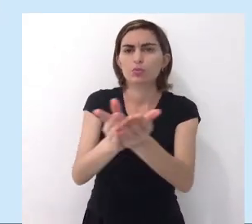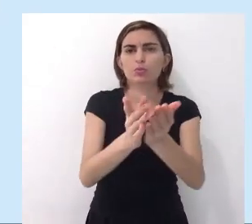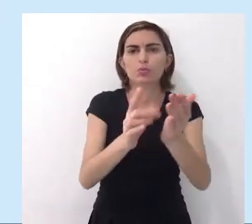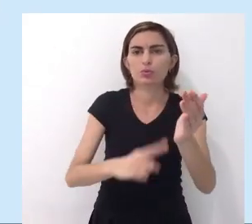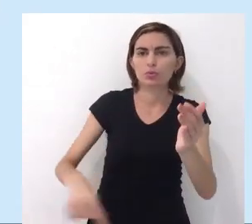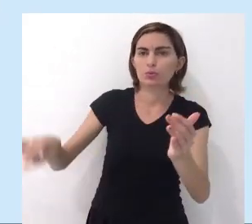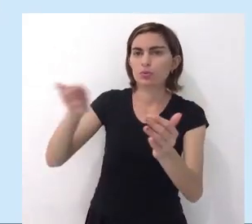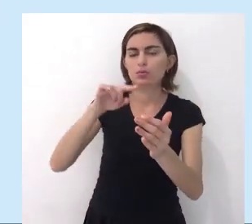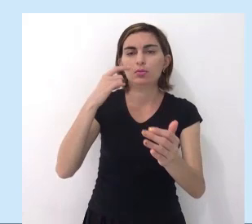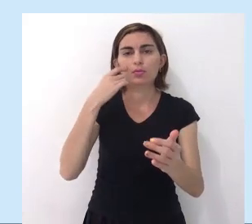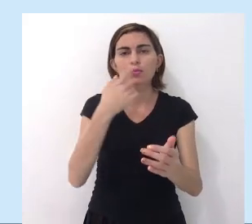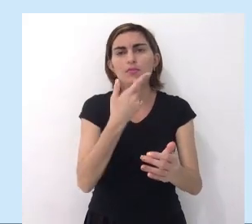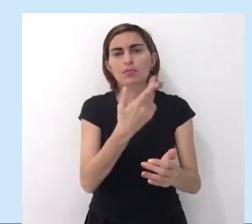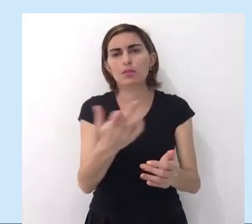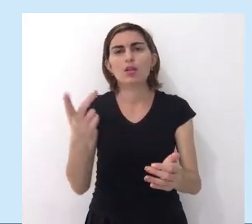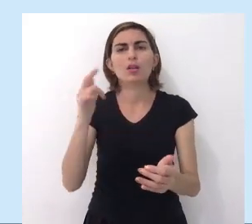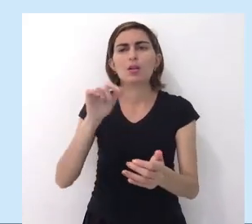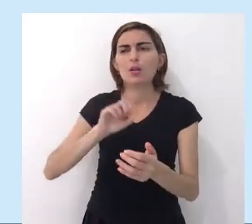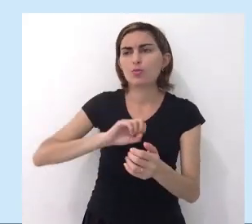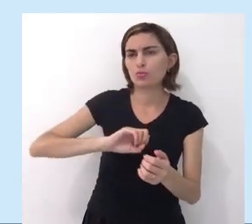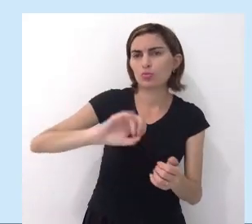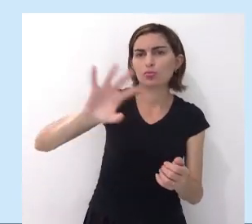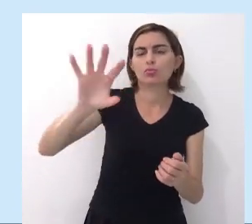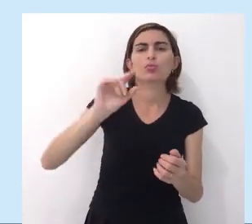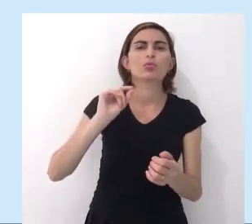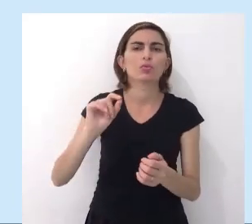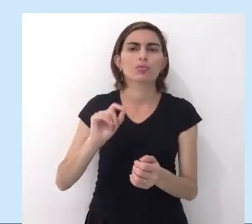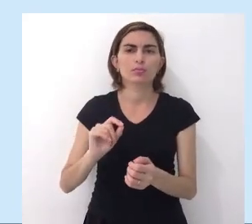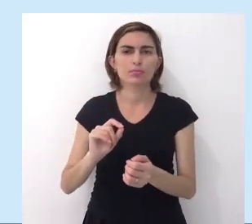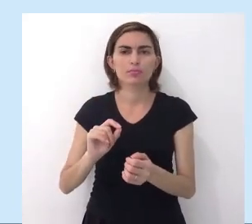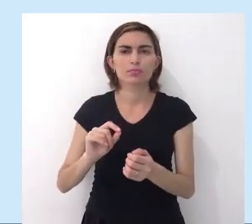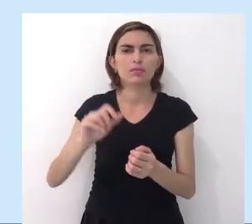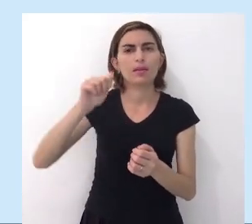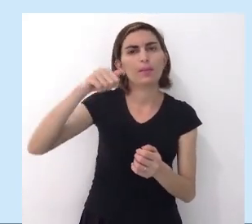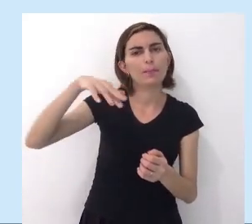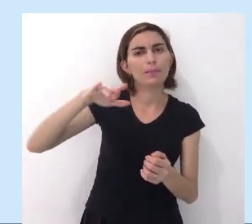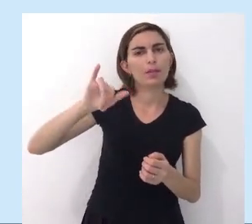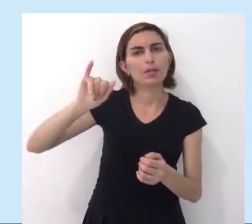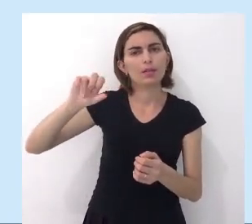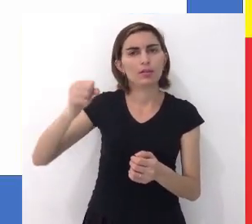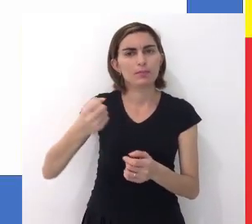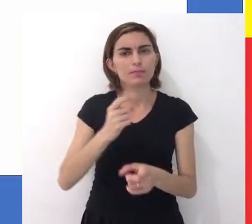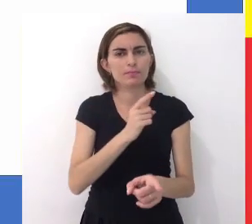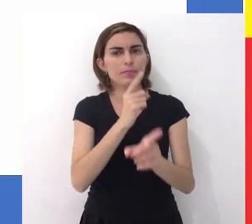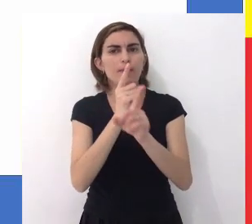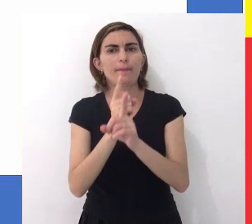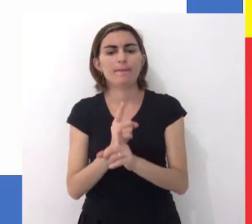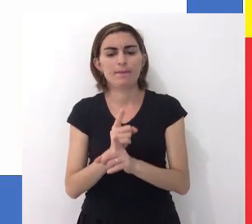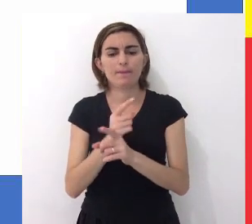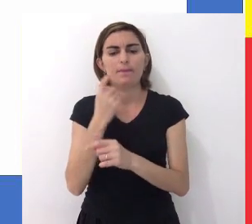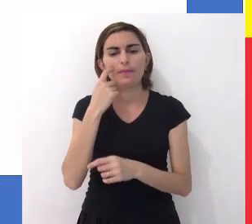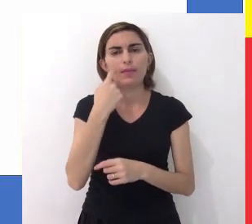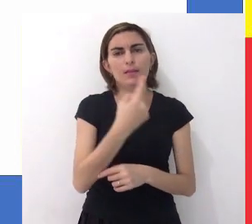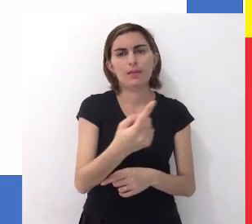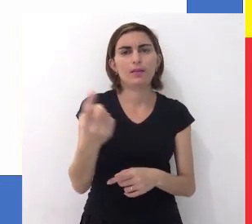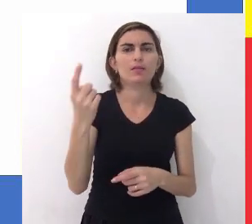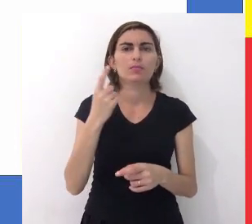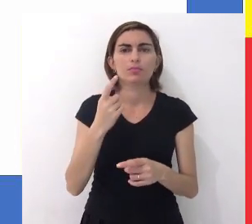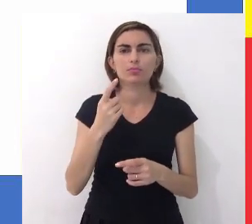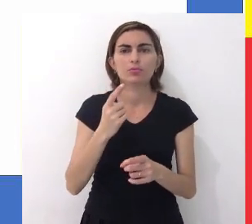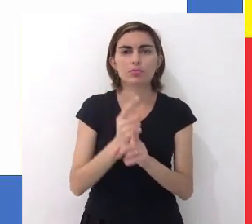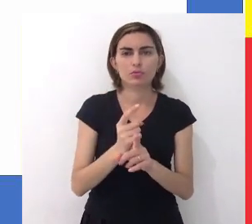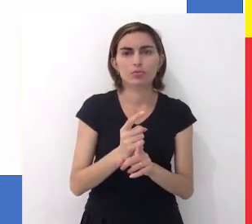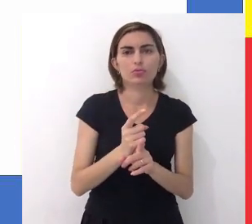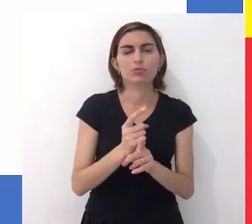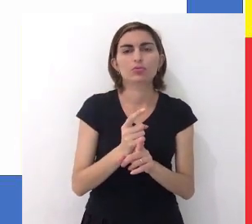que a gente acabou de falar sobre ela, ele é jogado para as Américas. E aí ele descobre, como você vê aí, tá? Então, a ordem